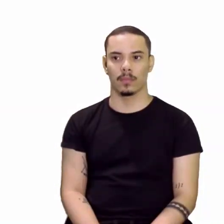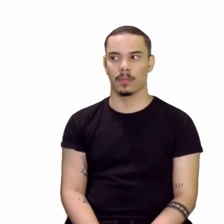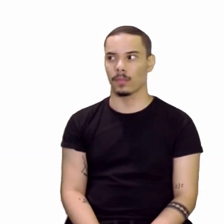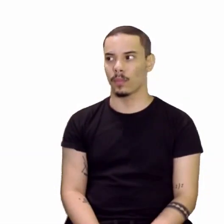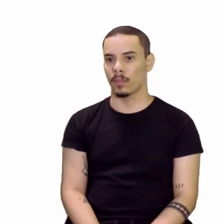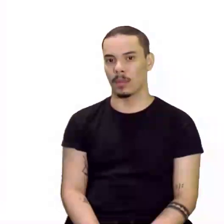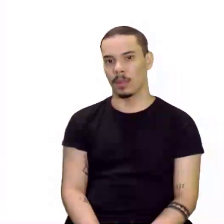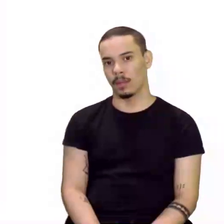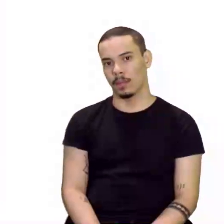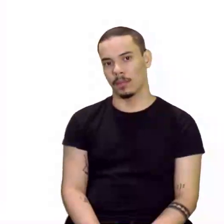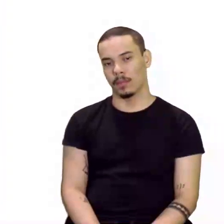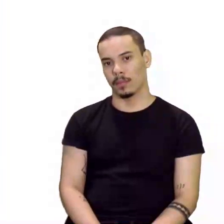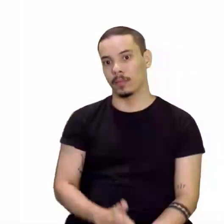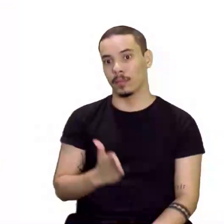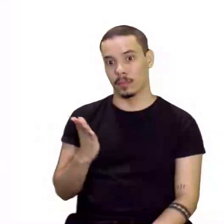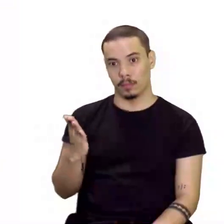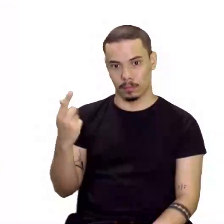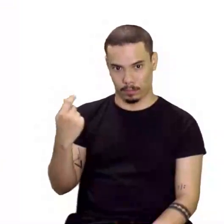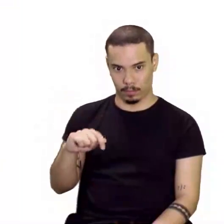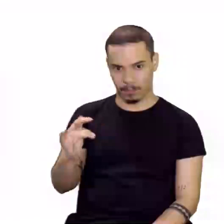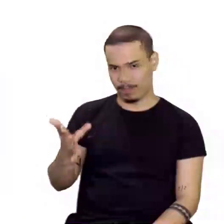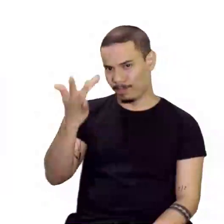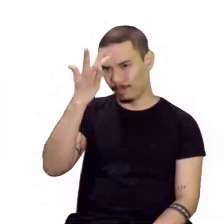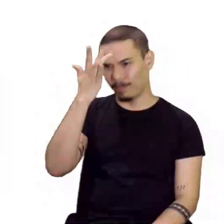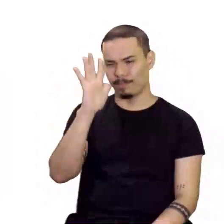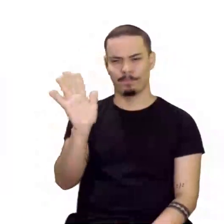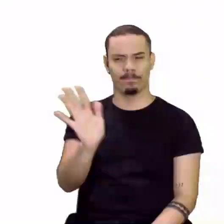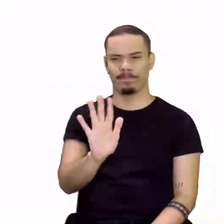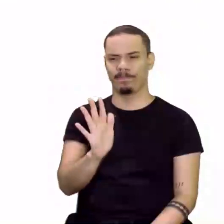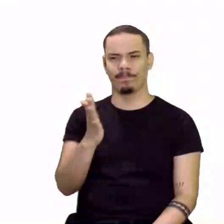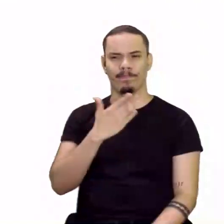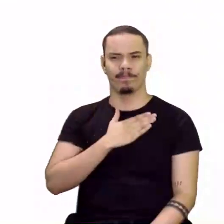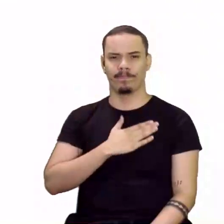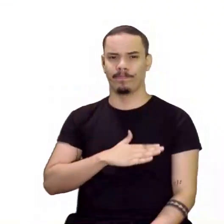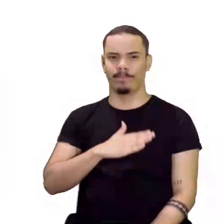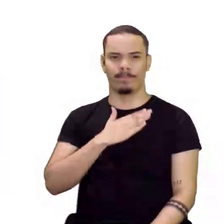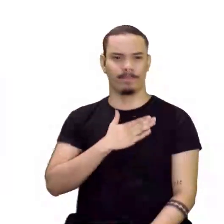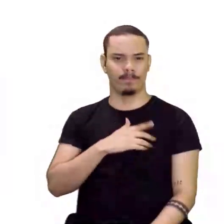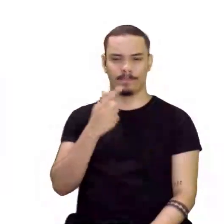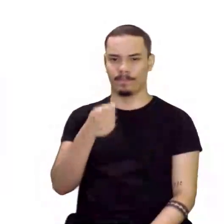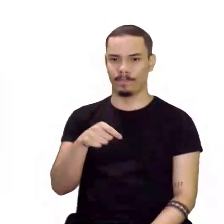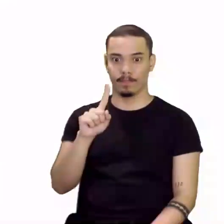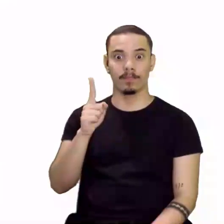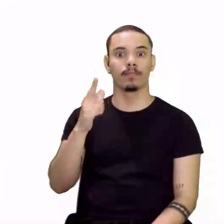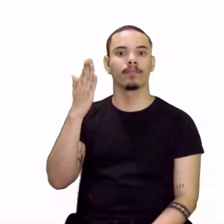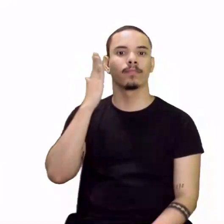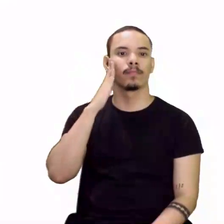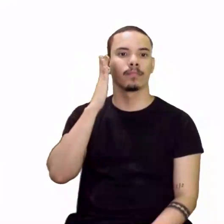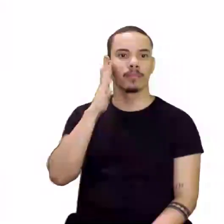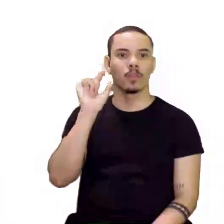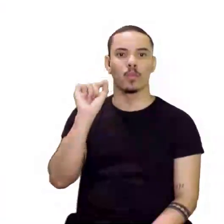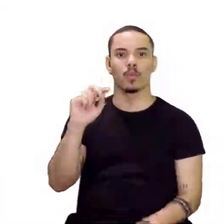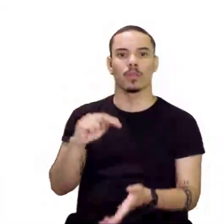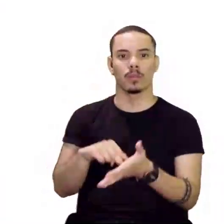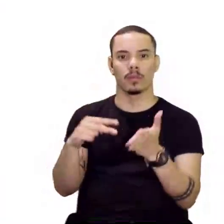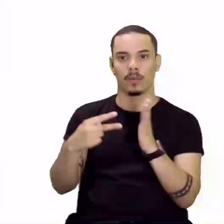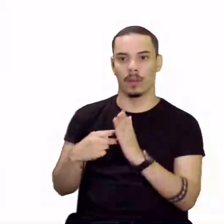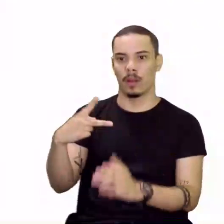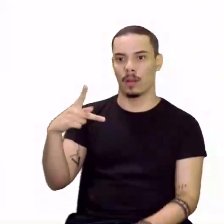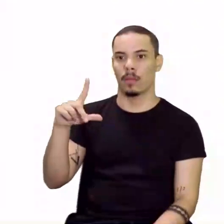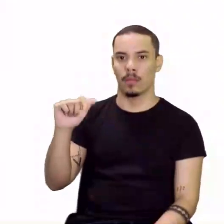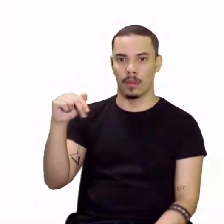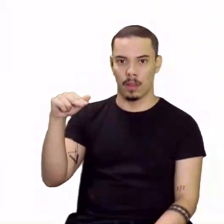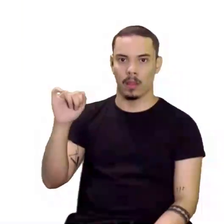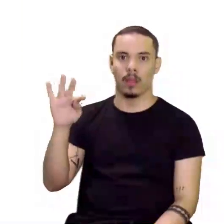Está aí, ó. Precisa memorizar isso? Não, fica tranquilo, tá? Mas saiba o que é planalto, o que é planície, o que